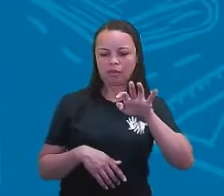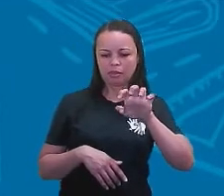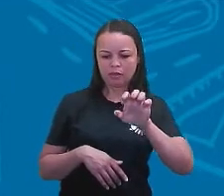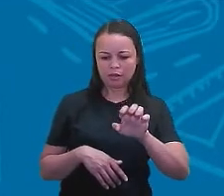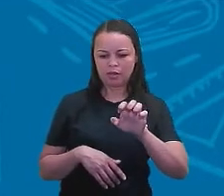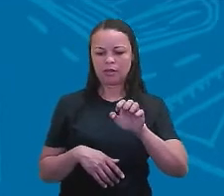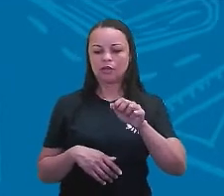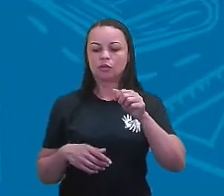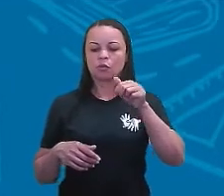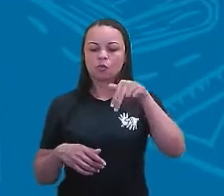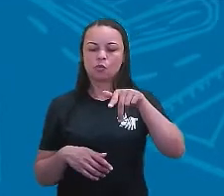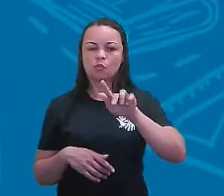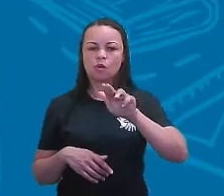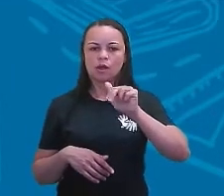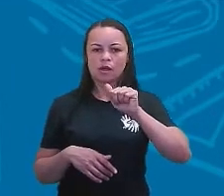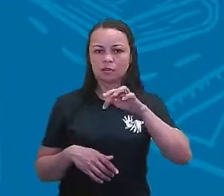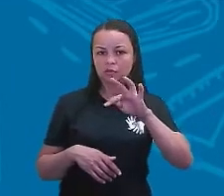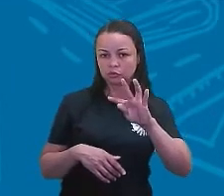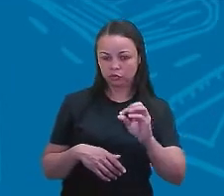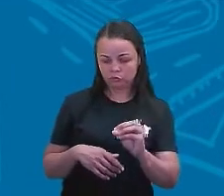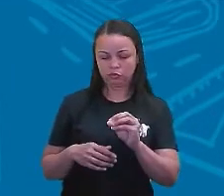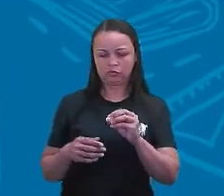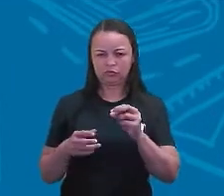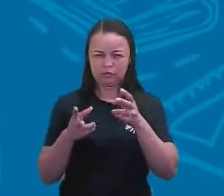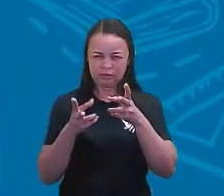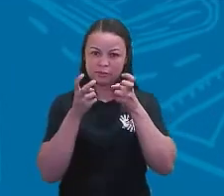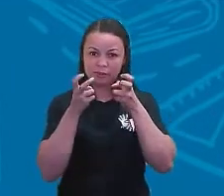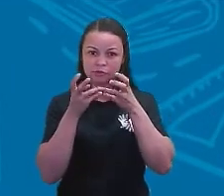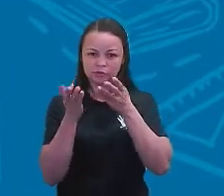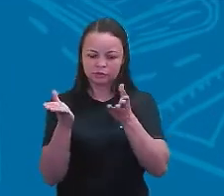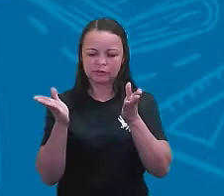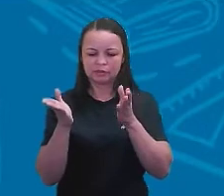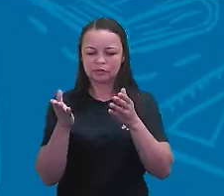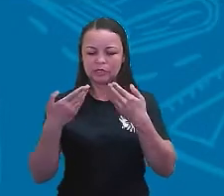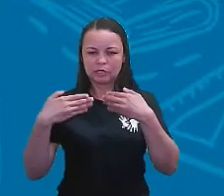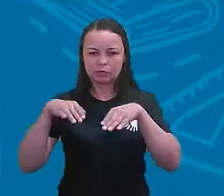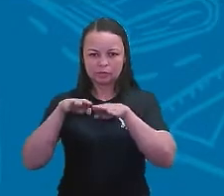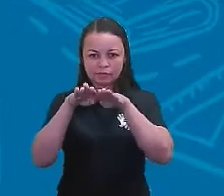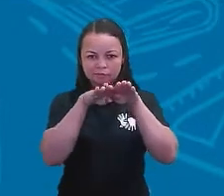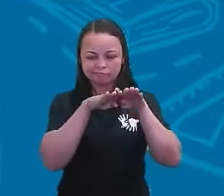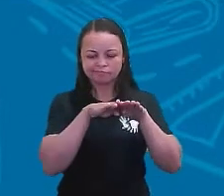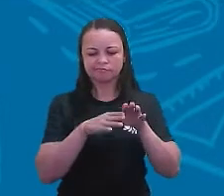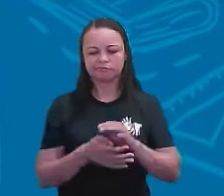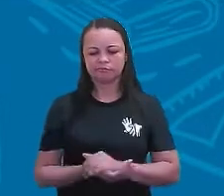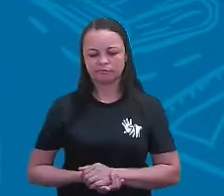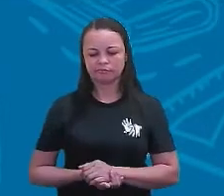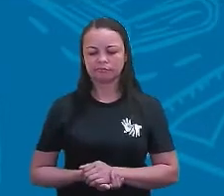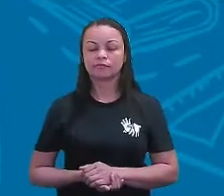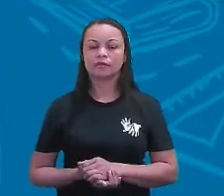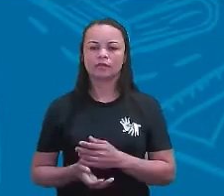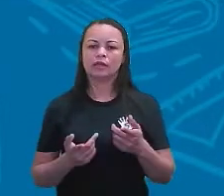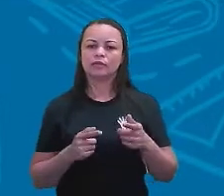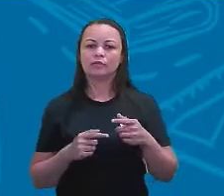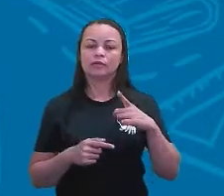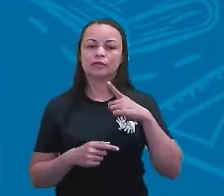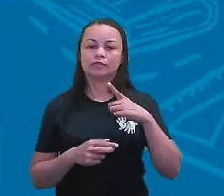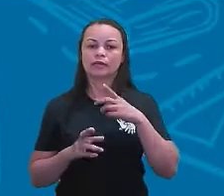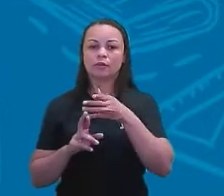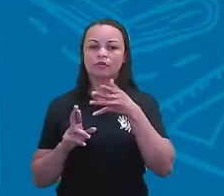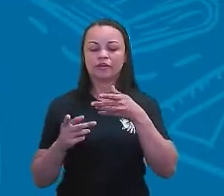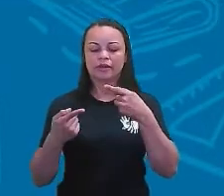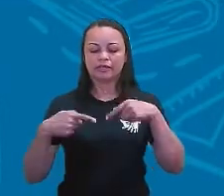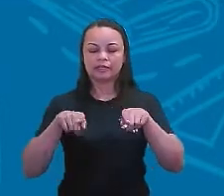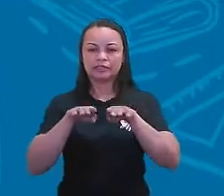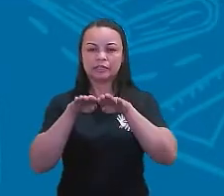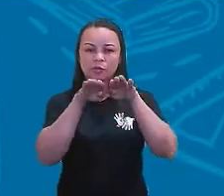mais a palavrinha que é o adjetivo e em seguida as, igualdade. E aí você tem até uma referência, gente,